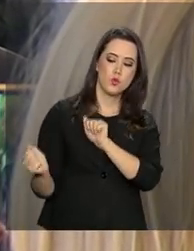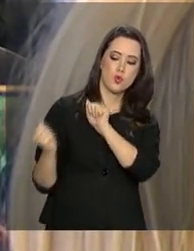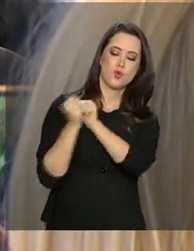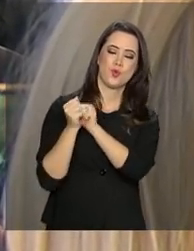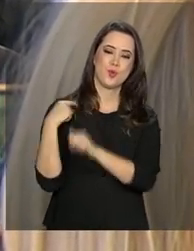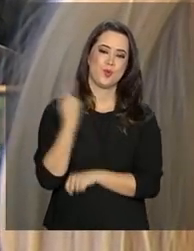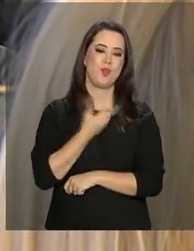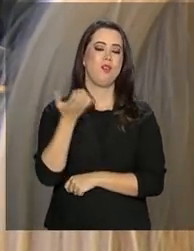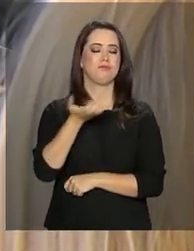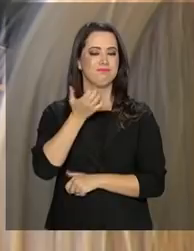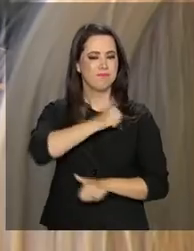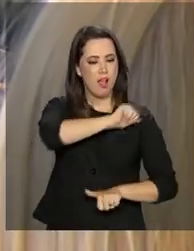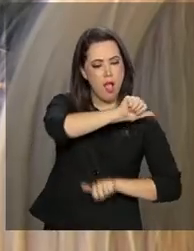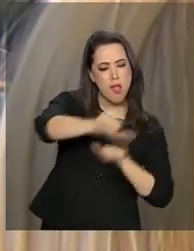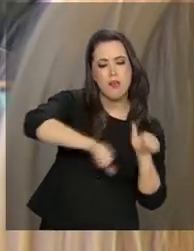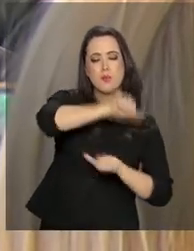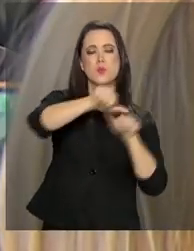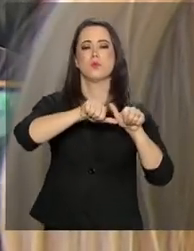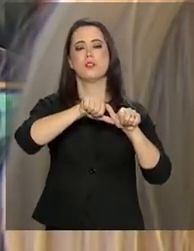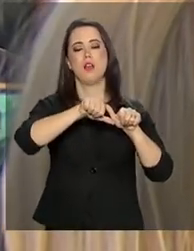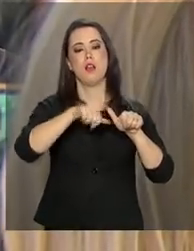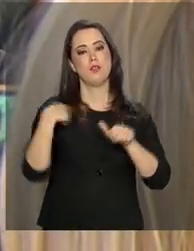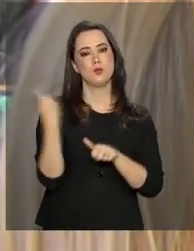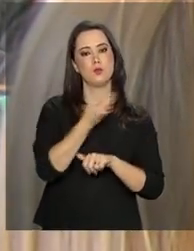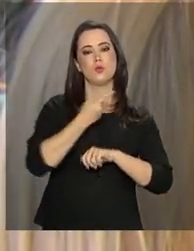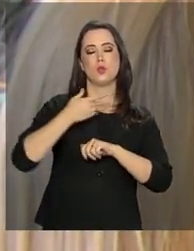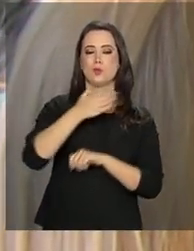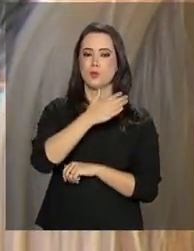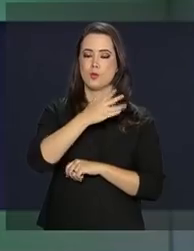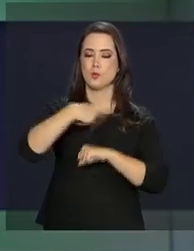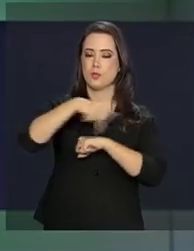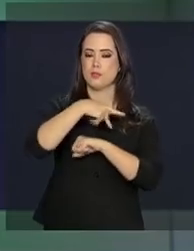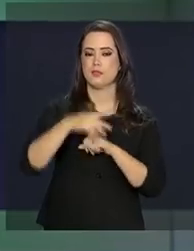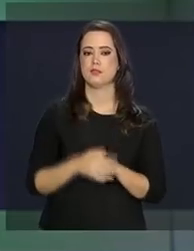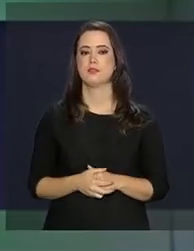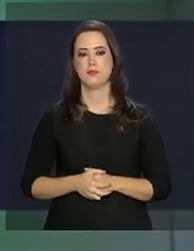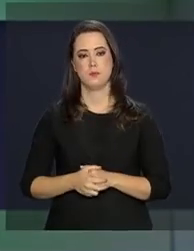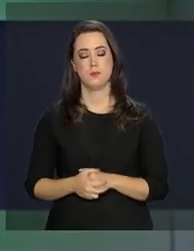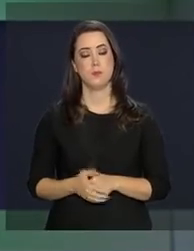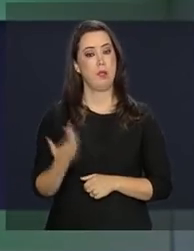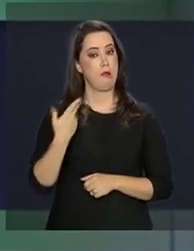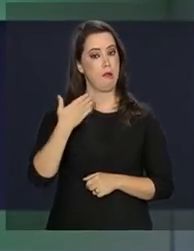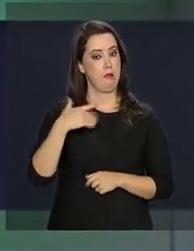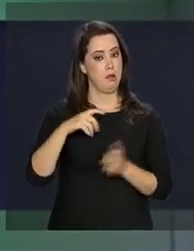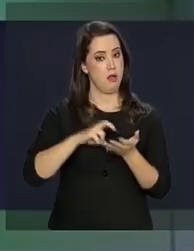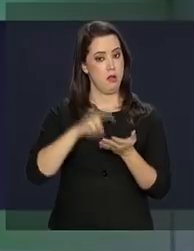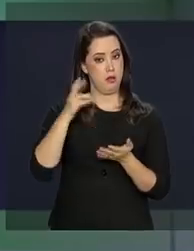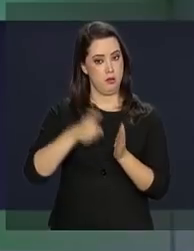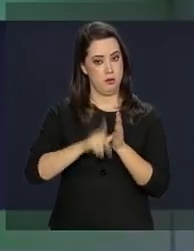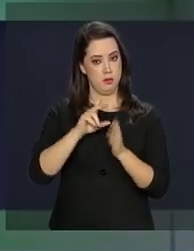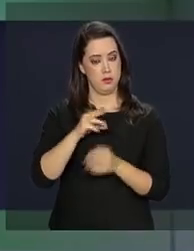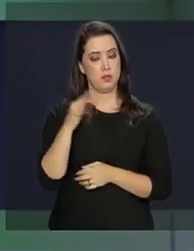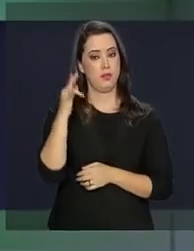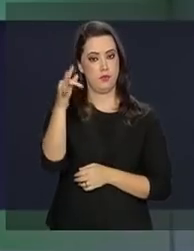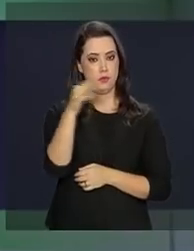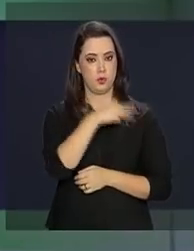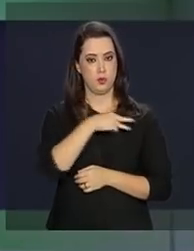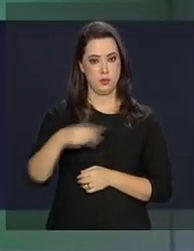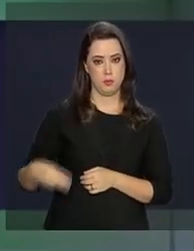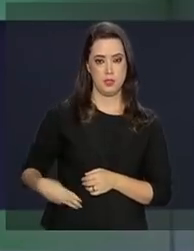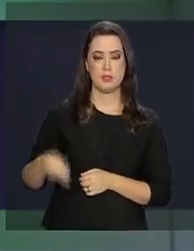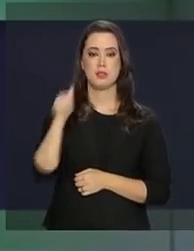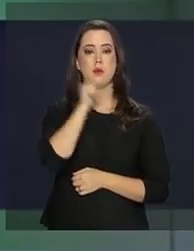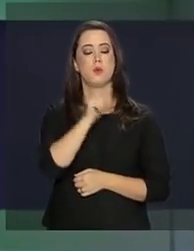não pretendemos mudar o destino dessa nossa nação e mais cedo a futura ministra da mulher família e